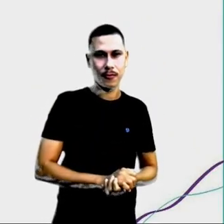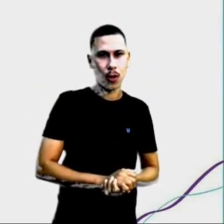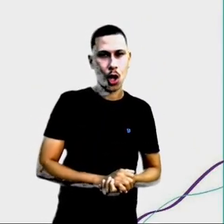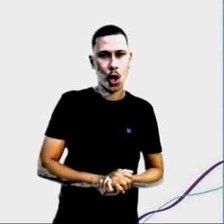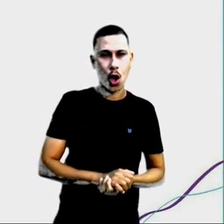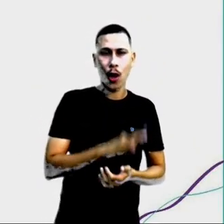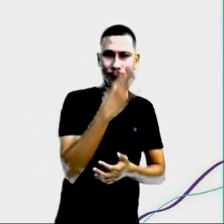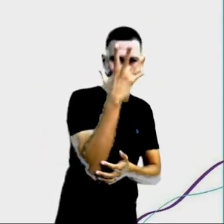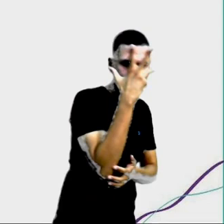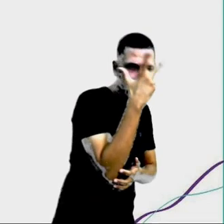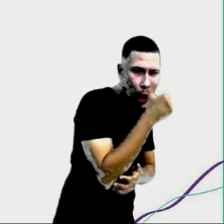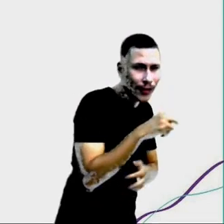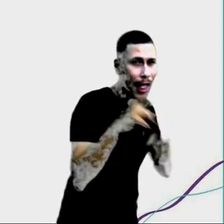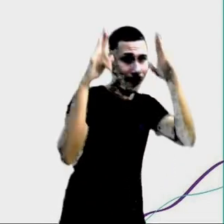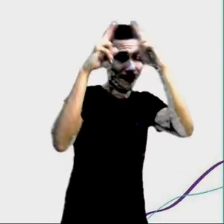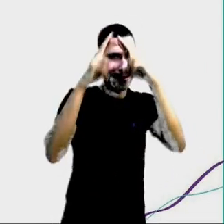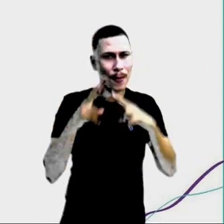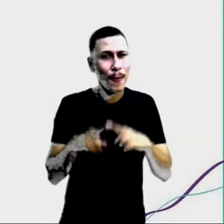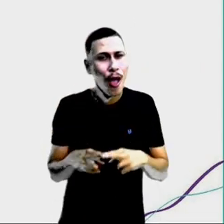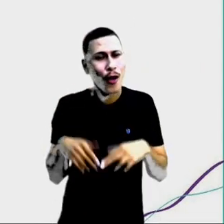Bonita rima com